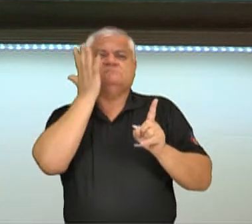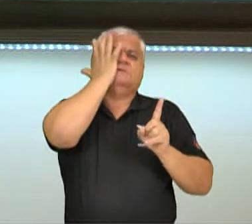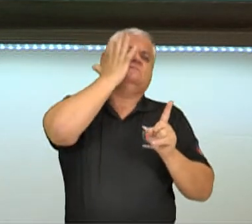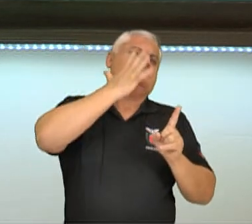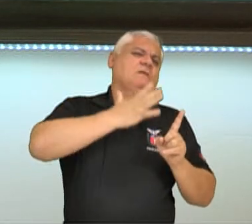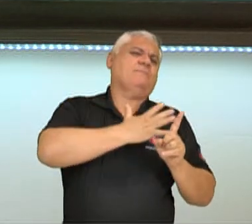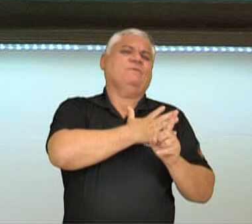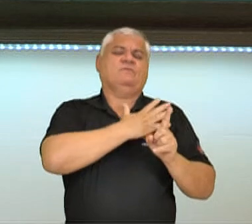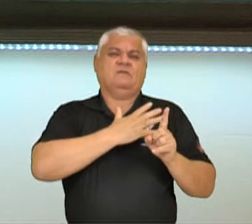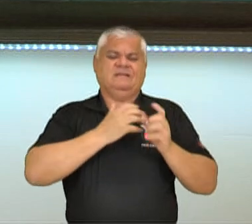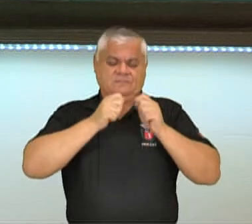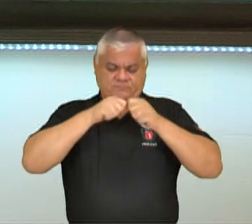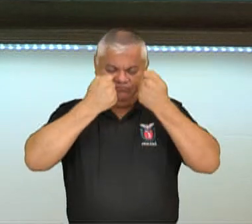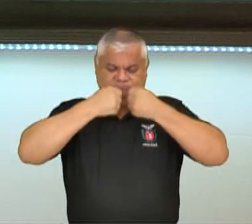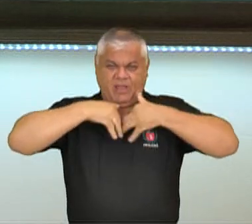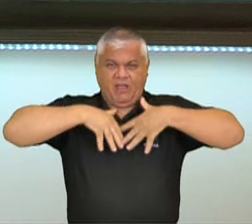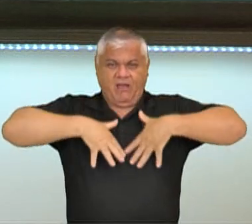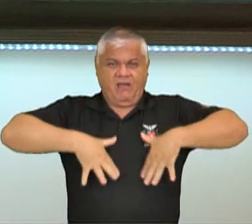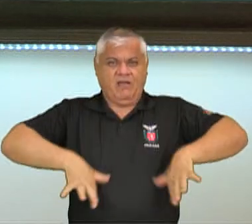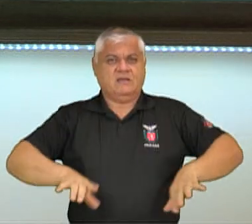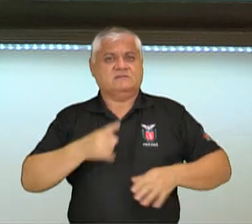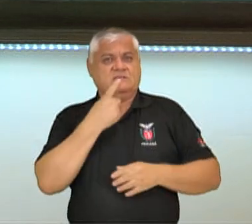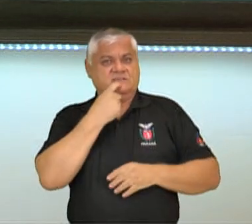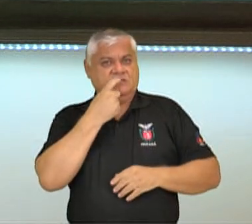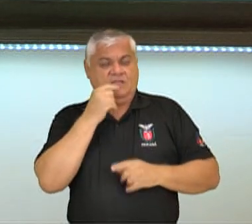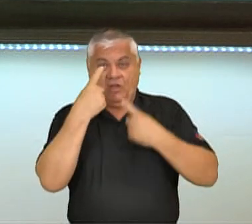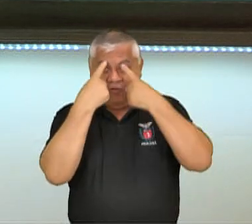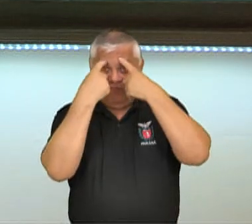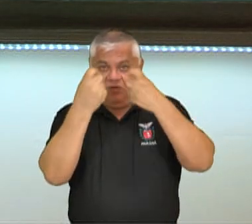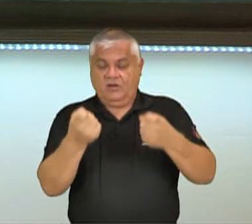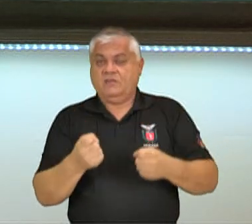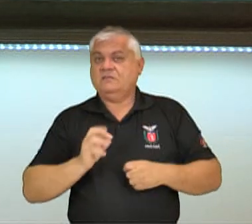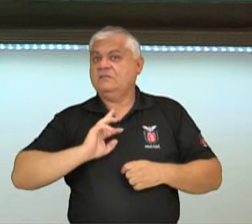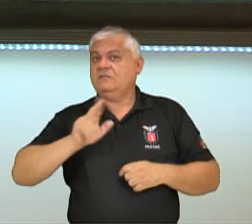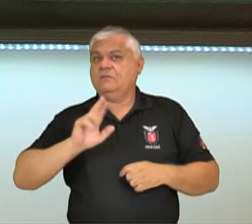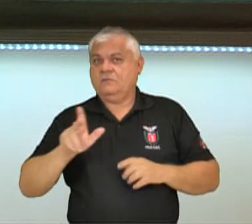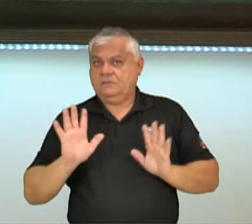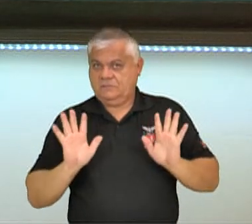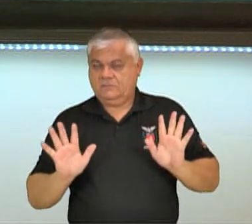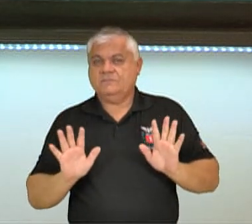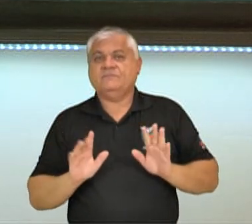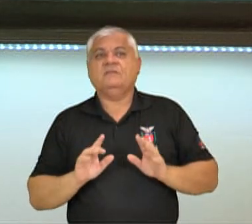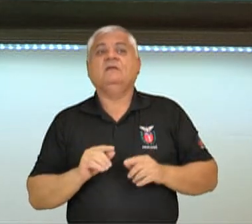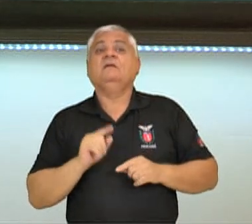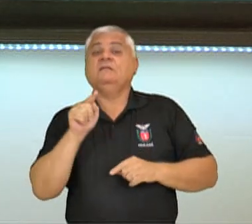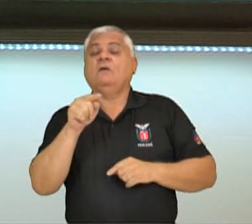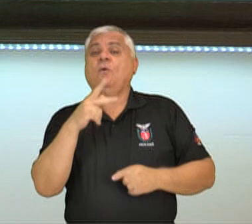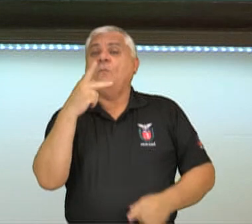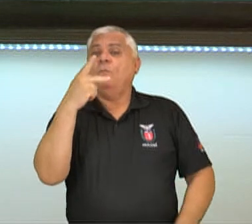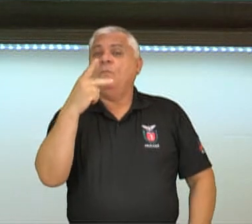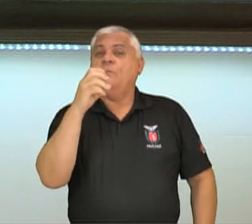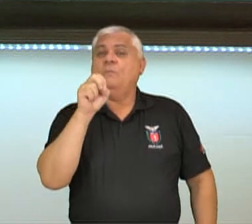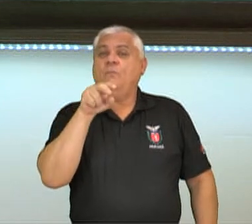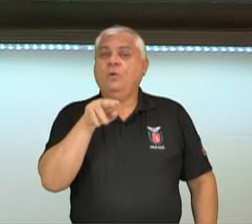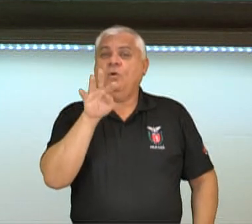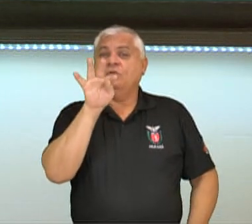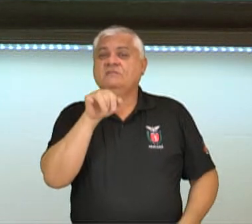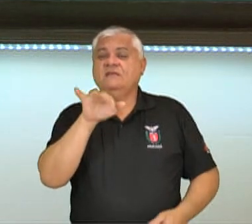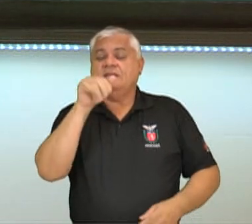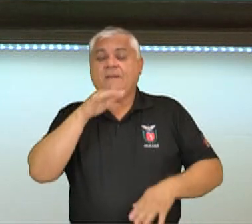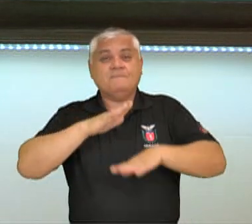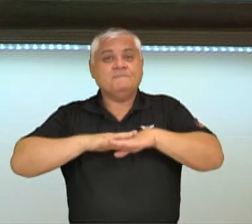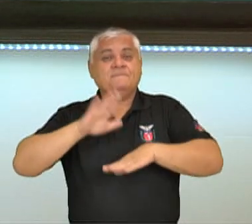ideia da capoeira não é exatamente acertar o adversário, tá? Então, na ponteira, como eu falei, um dos golpes